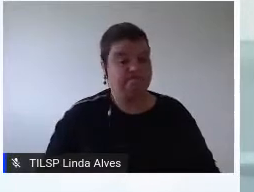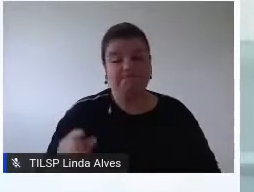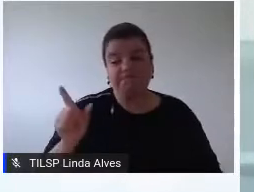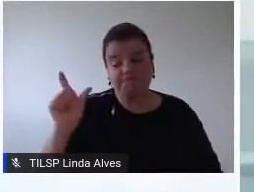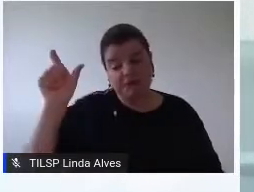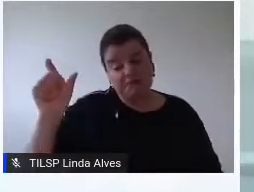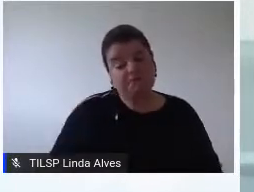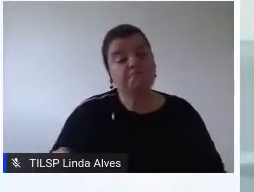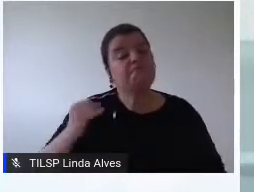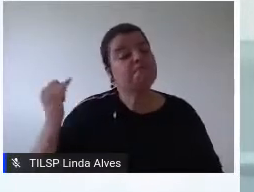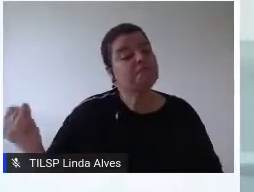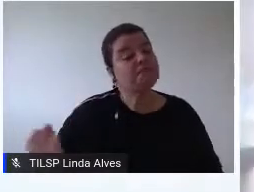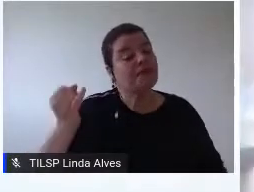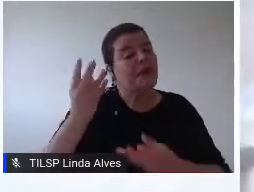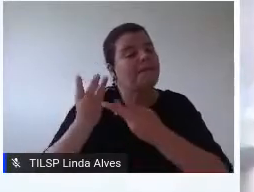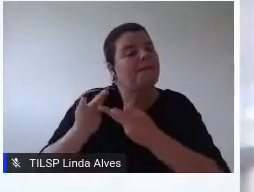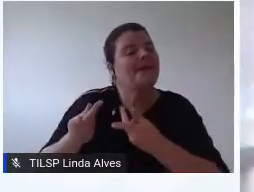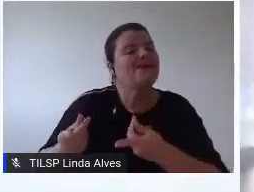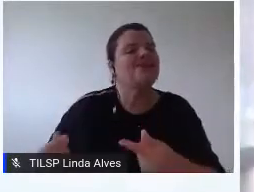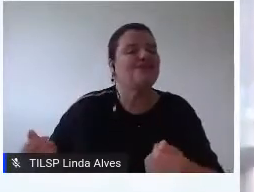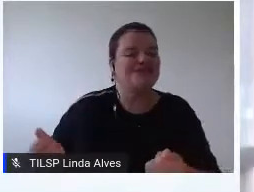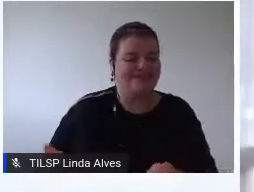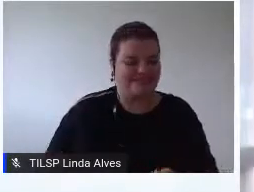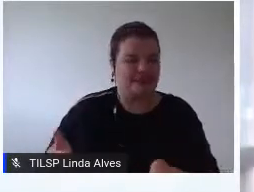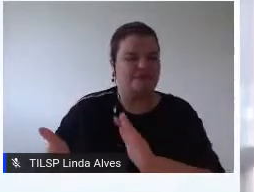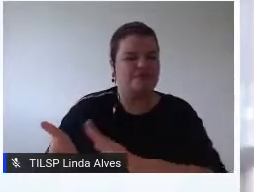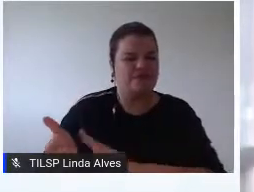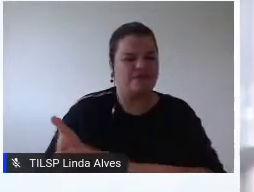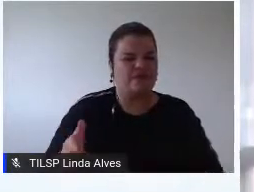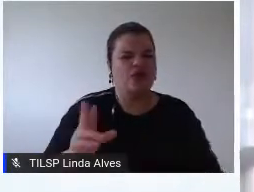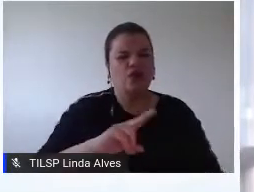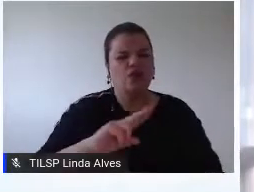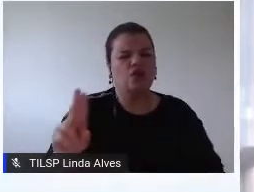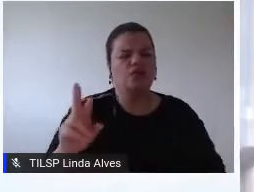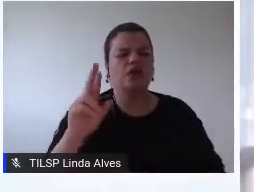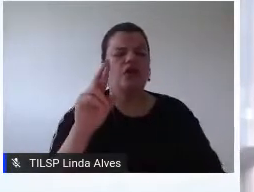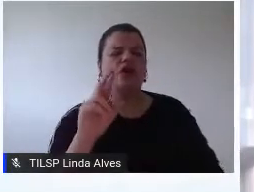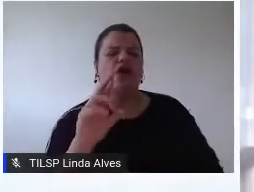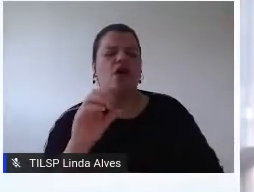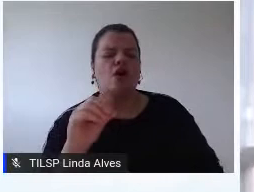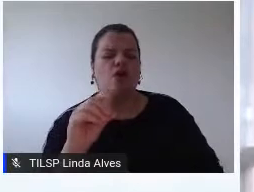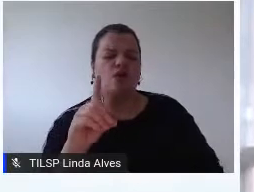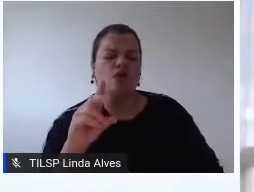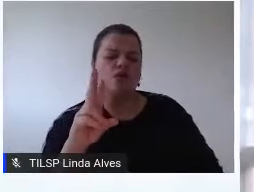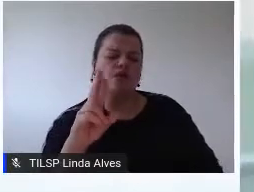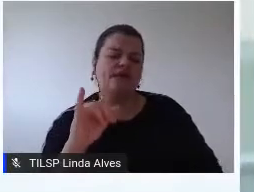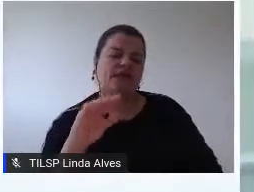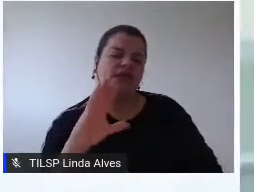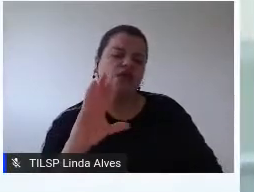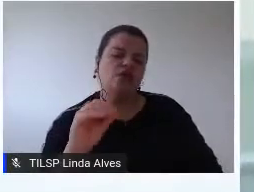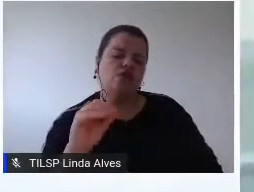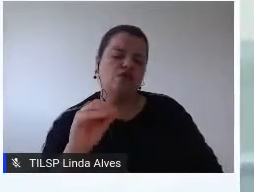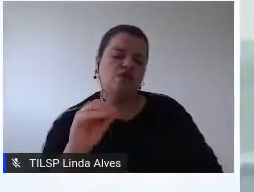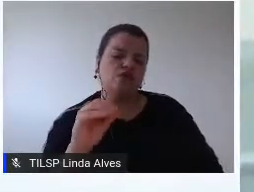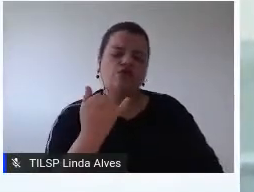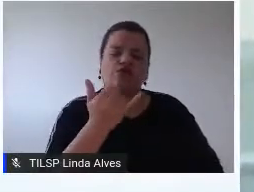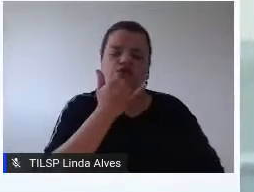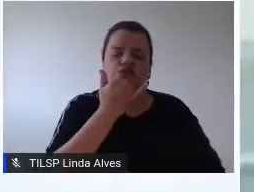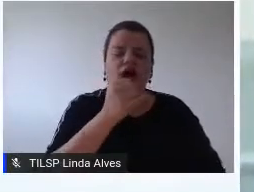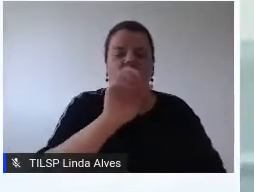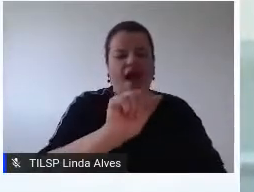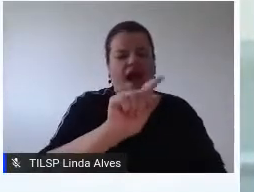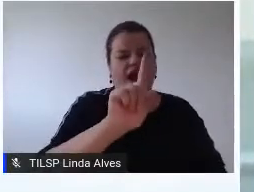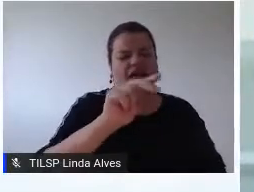figura, é um parlamentar com prestígio. Com prestígio. Você pode Esse repetir o nome dele, por favor, para a gente ir gravando esse nome? É o deputado